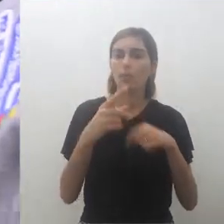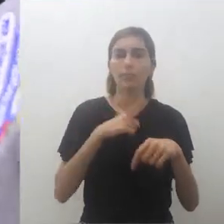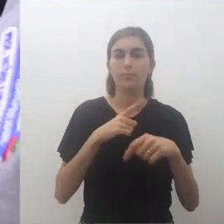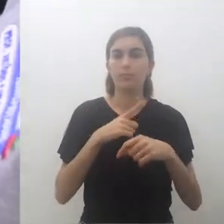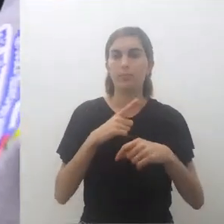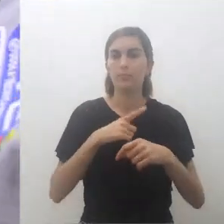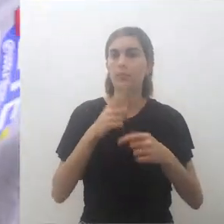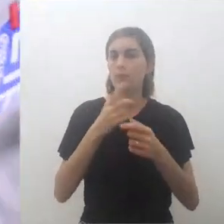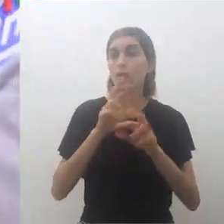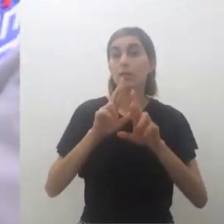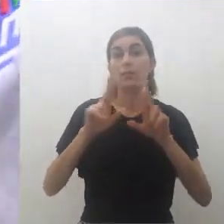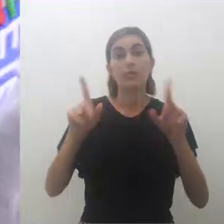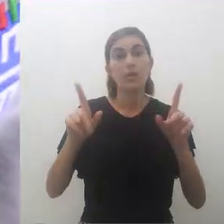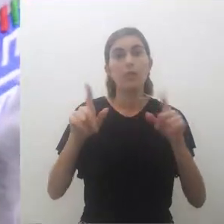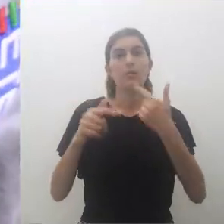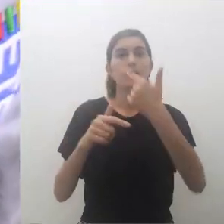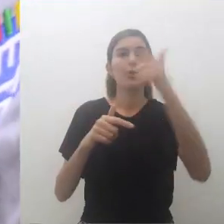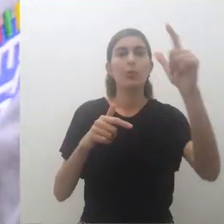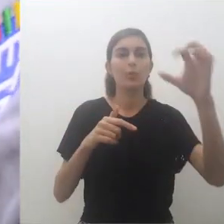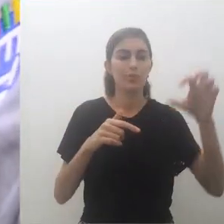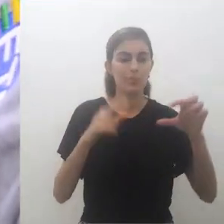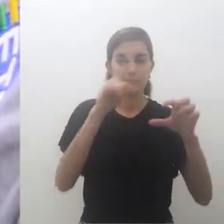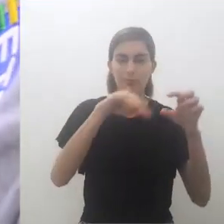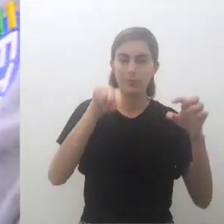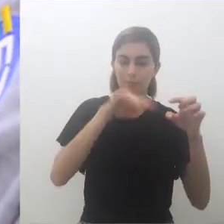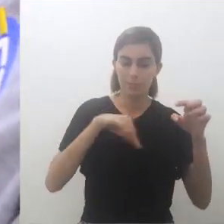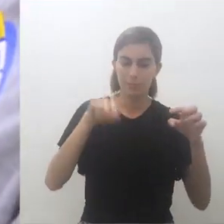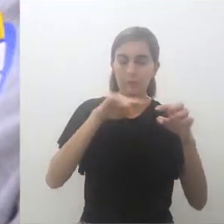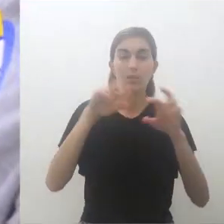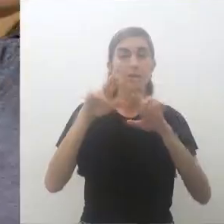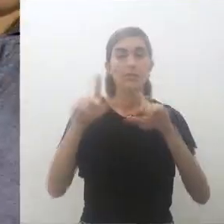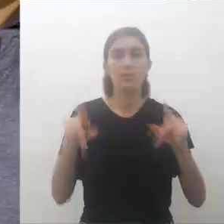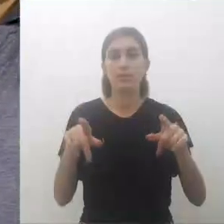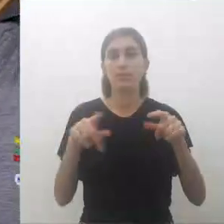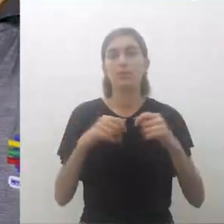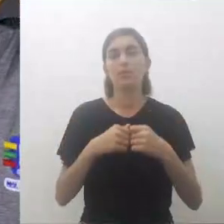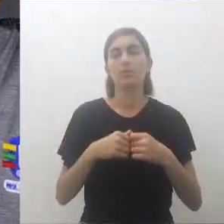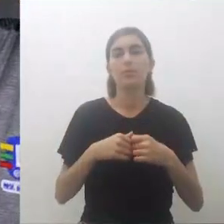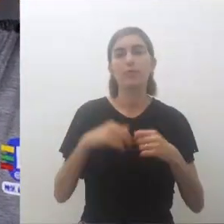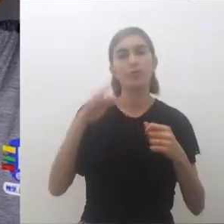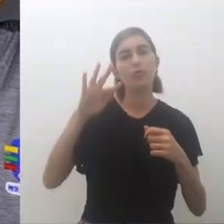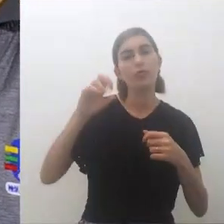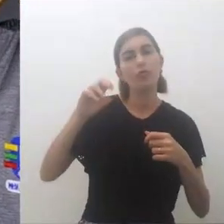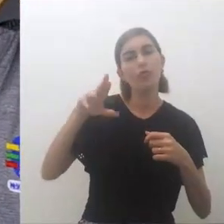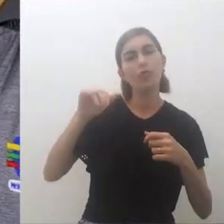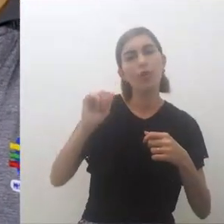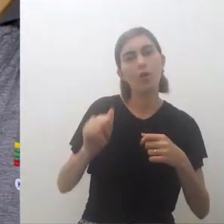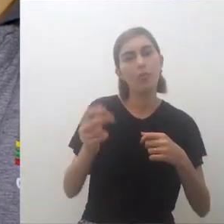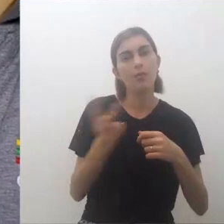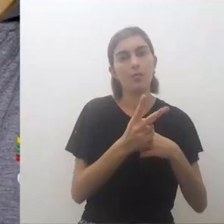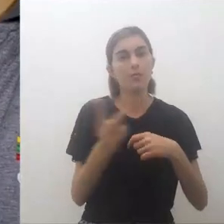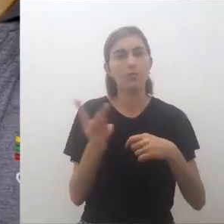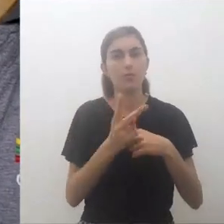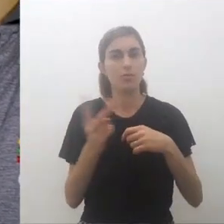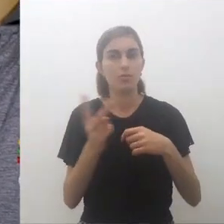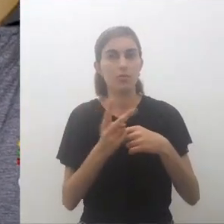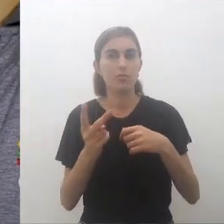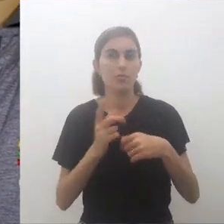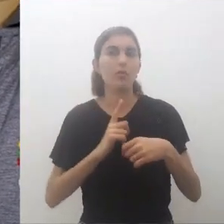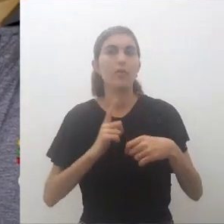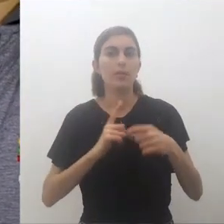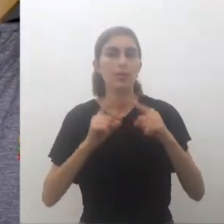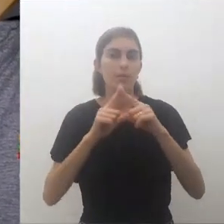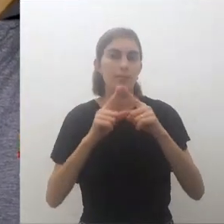Ele se diferencia da composição pelo contraste e pela forma. Apesar das duas formas de círculo terem